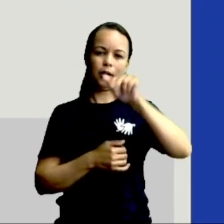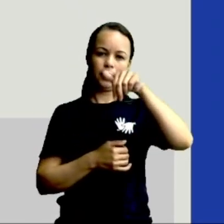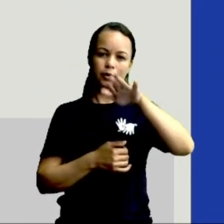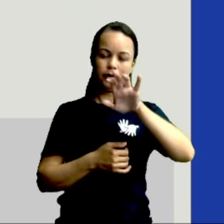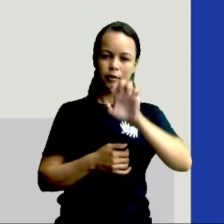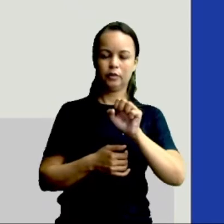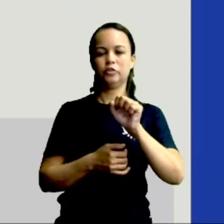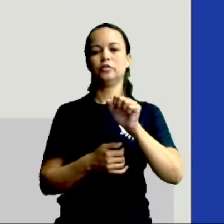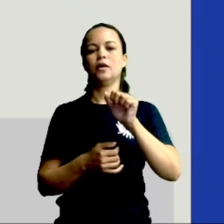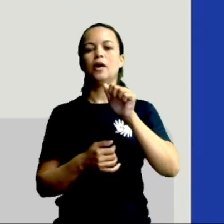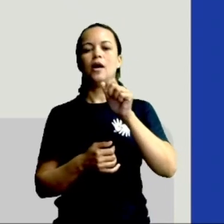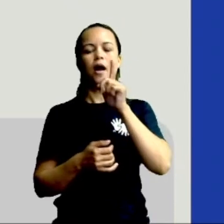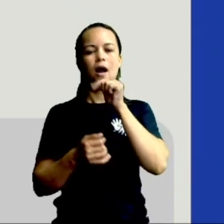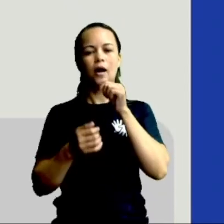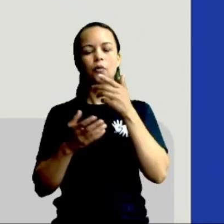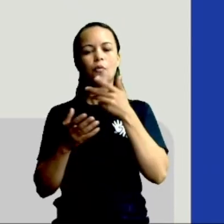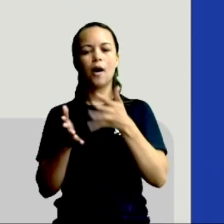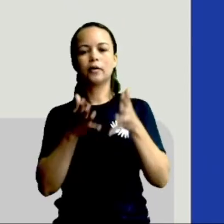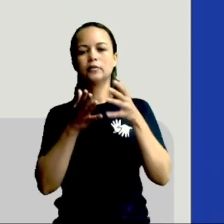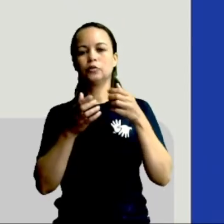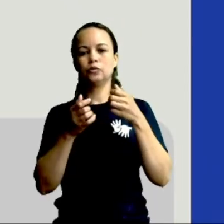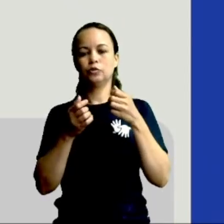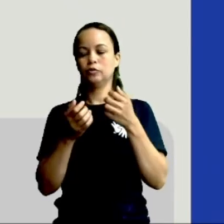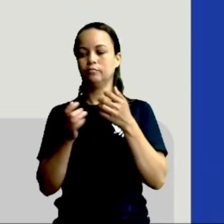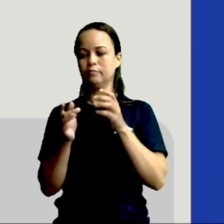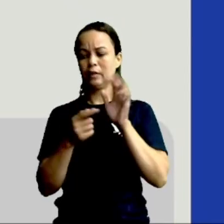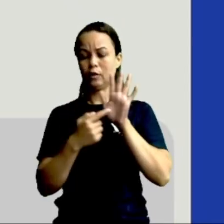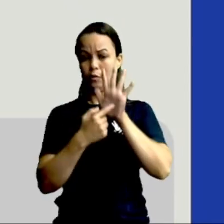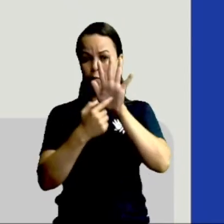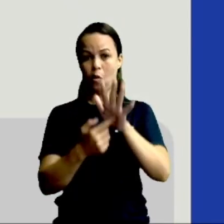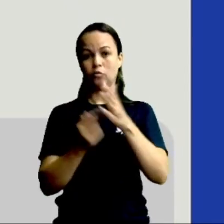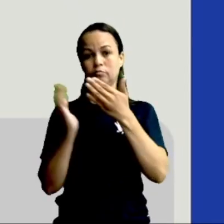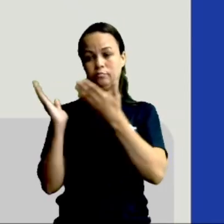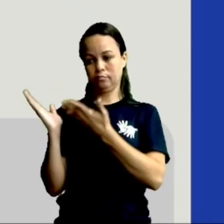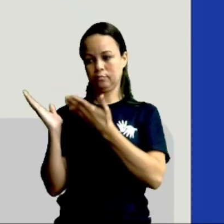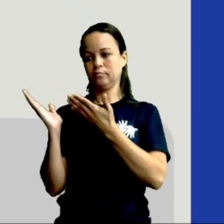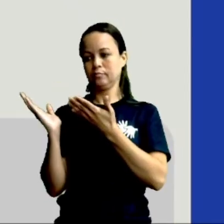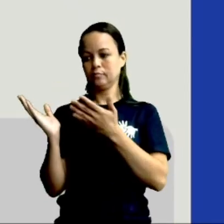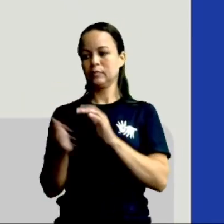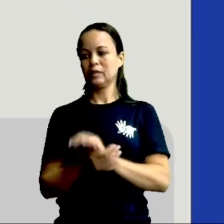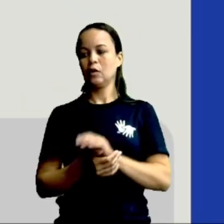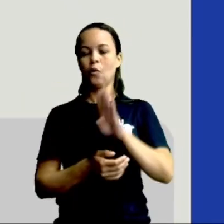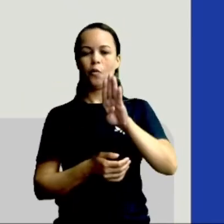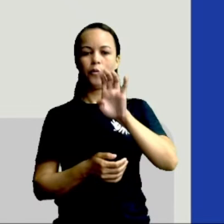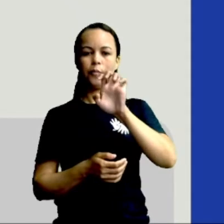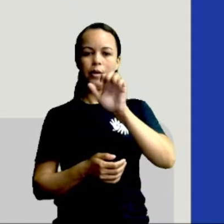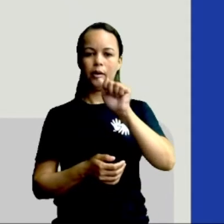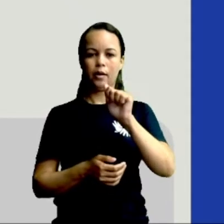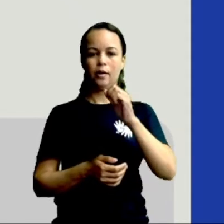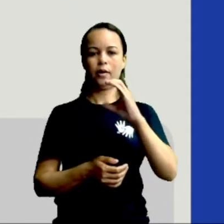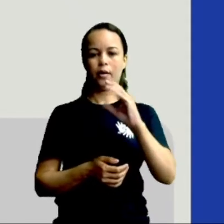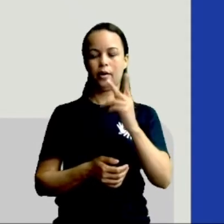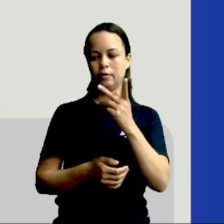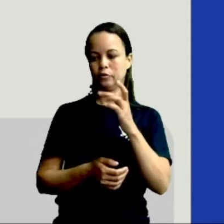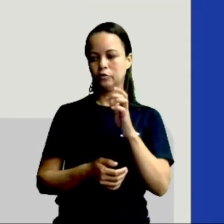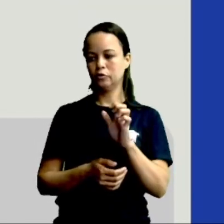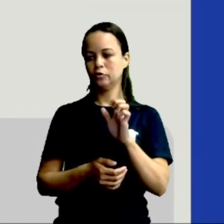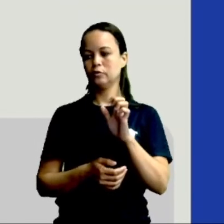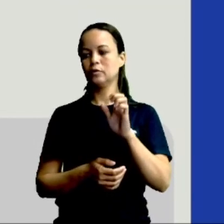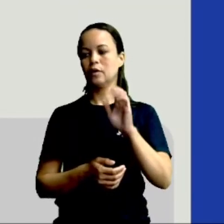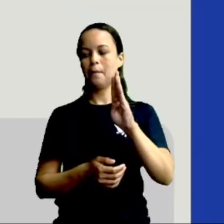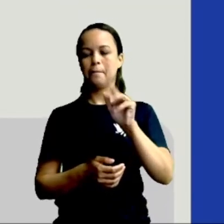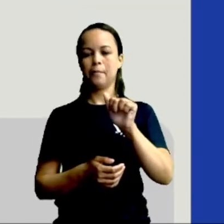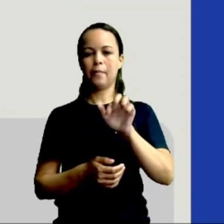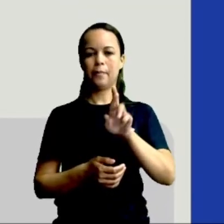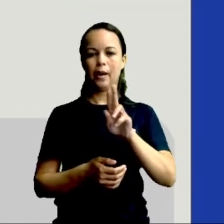polo de ecoturismo. E aí na imagem tem para você o Beach Park, que fica no Ceará.